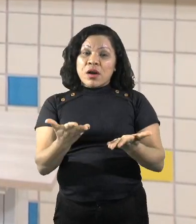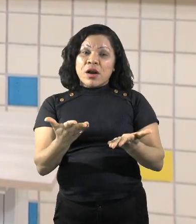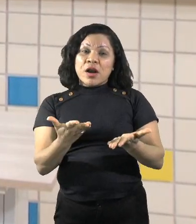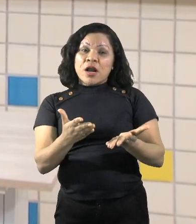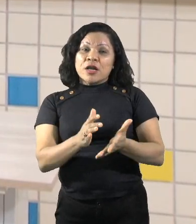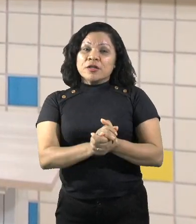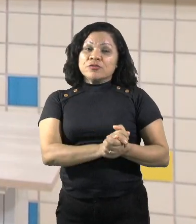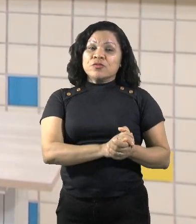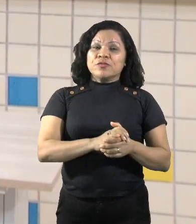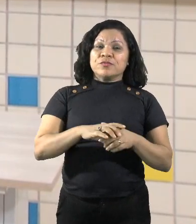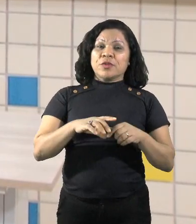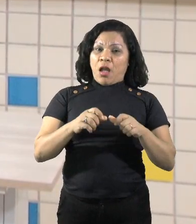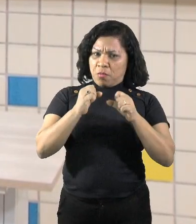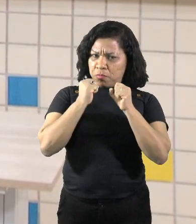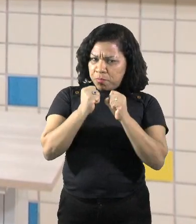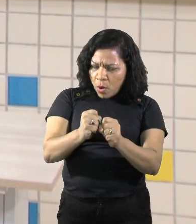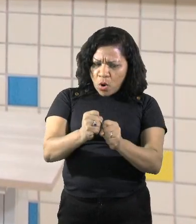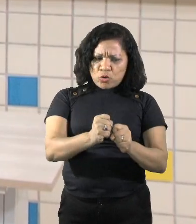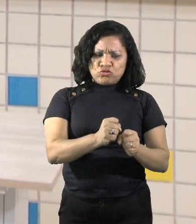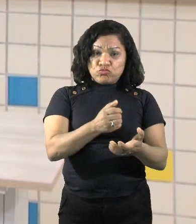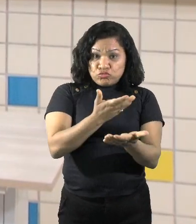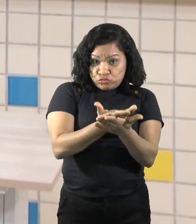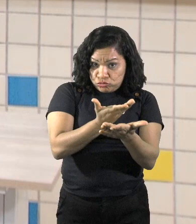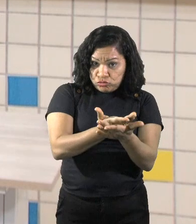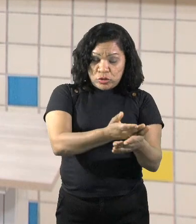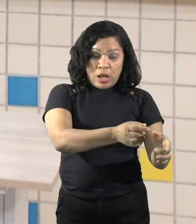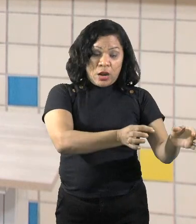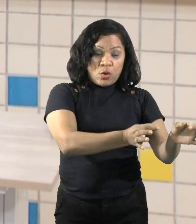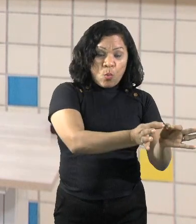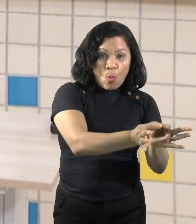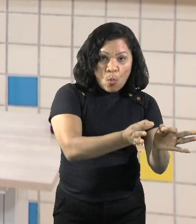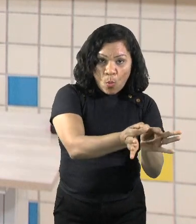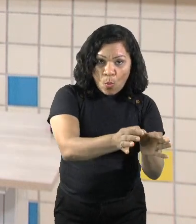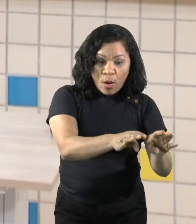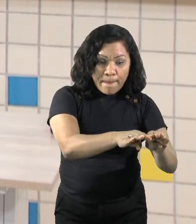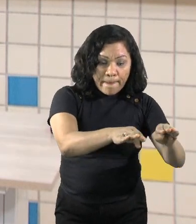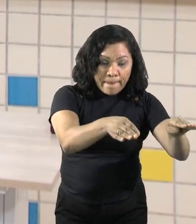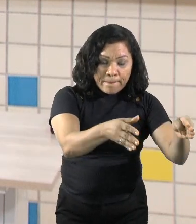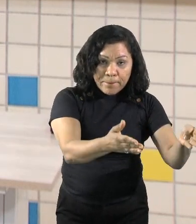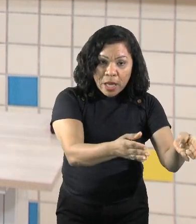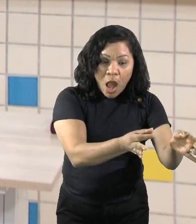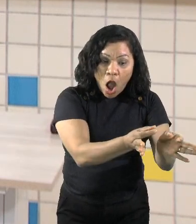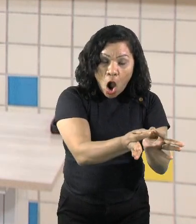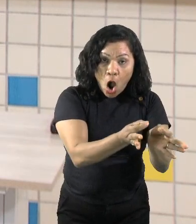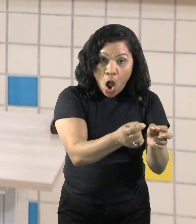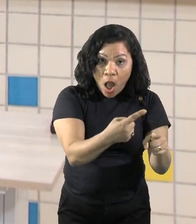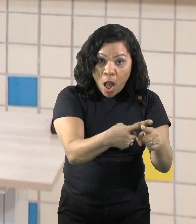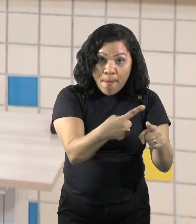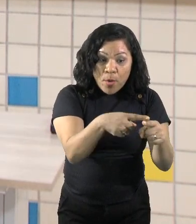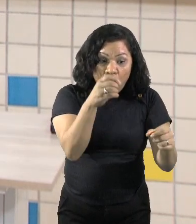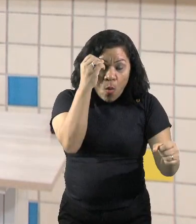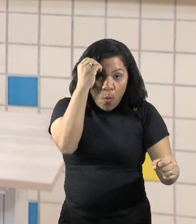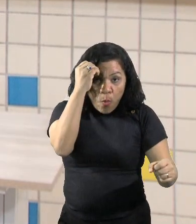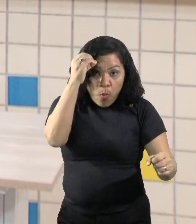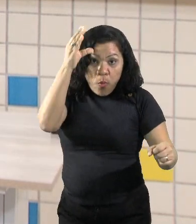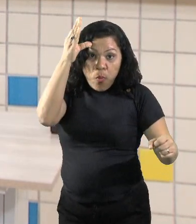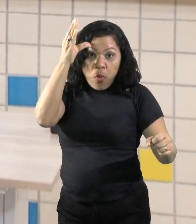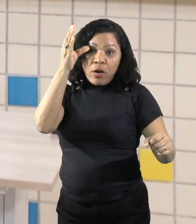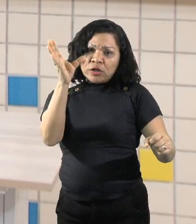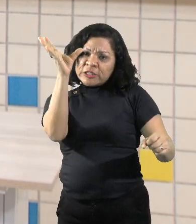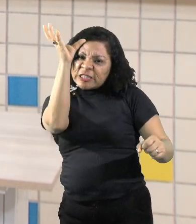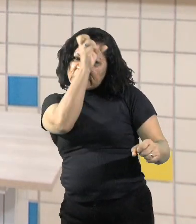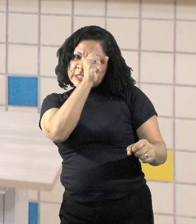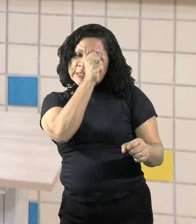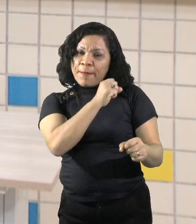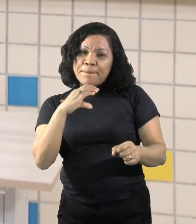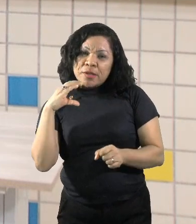num cantinho organizado, porque um ambiente organizado, o conhecimento flui. E você aprende mais com o